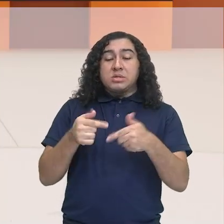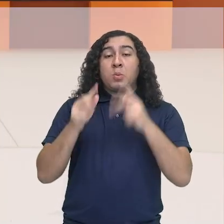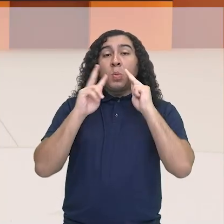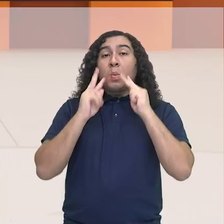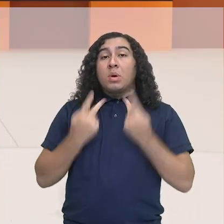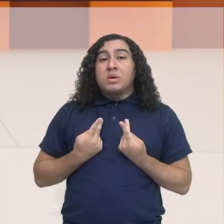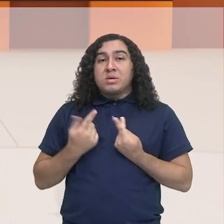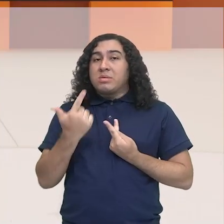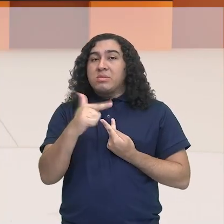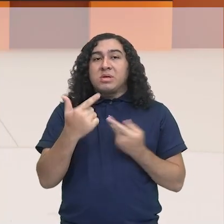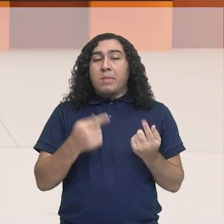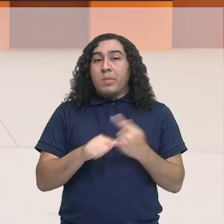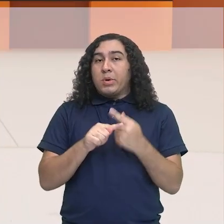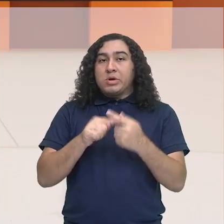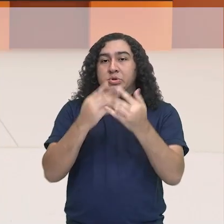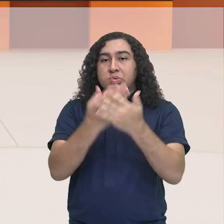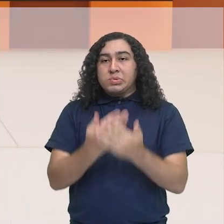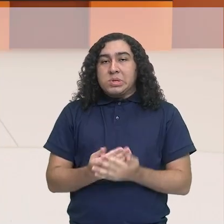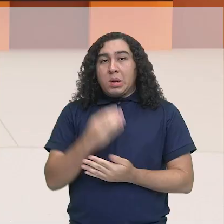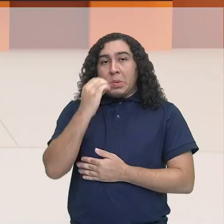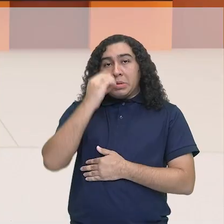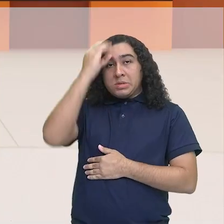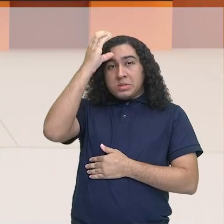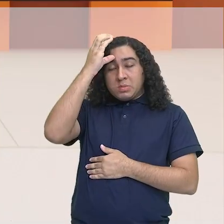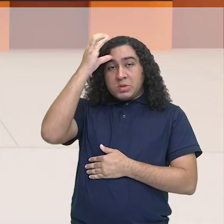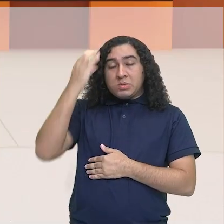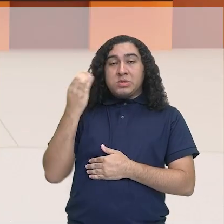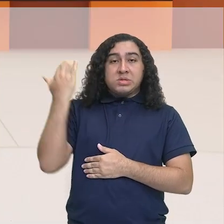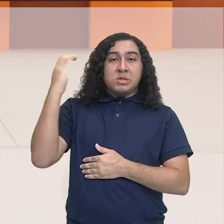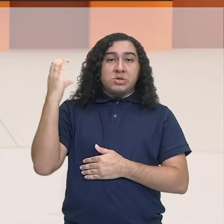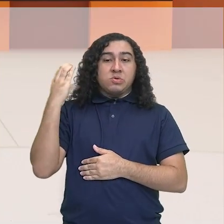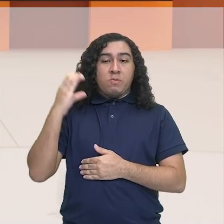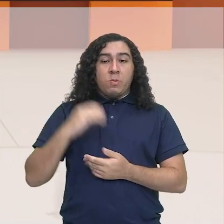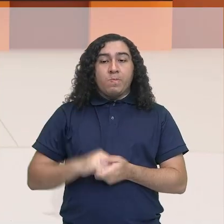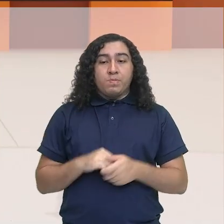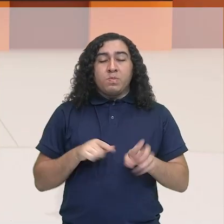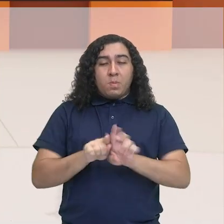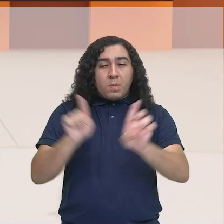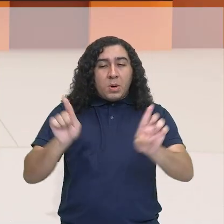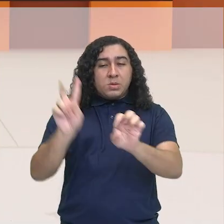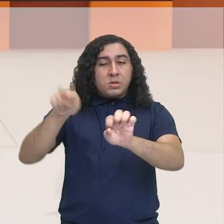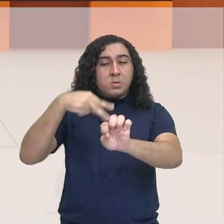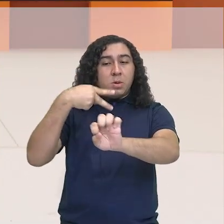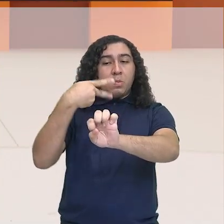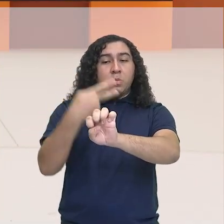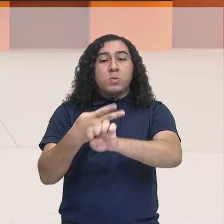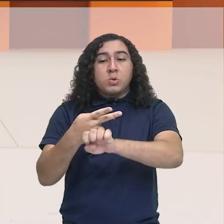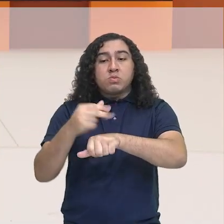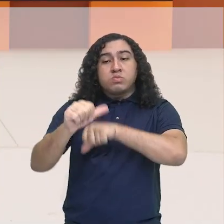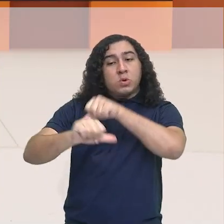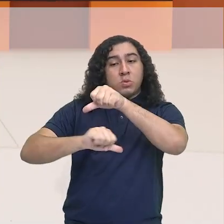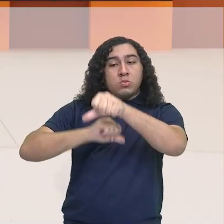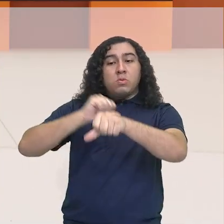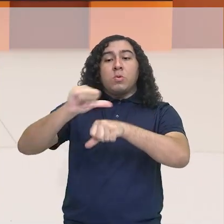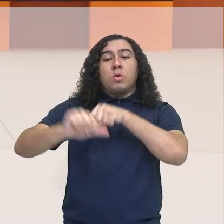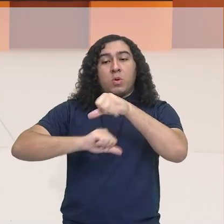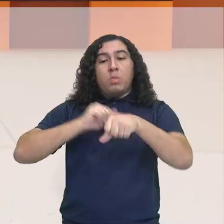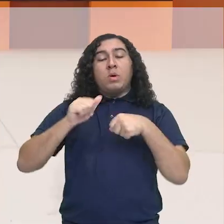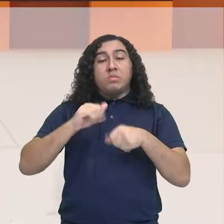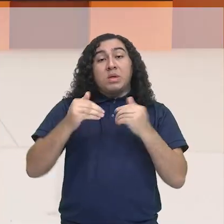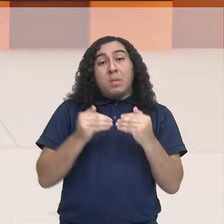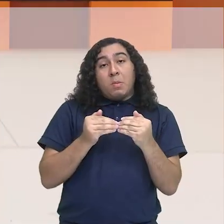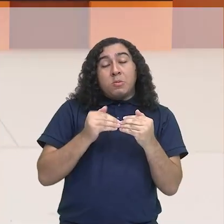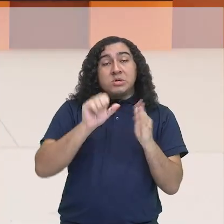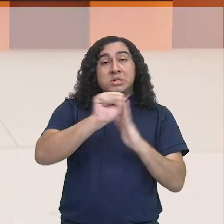do conhecimento científico. Porém, tudo isso vai começar a mudar a partir aí do